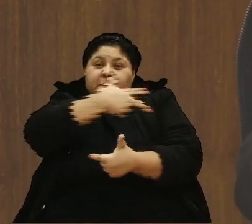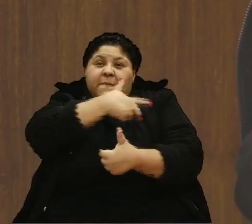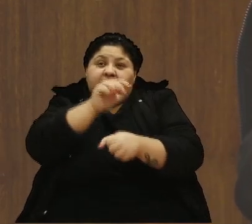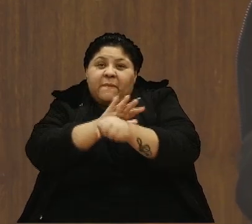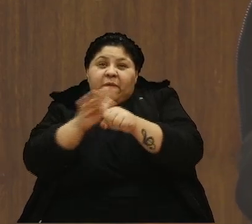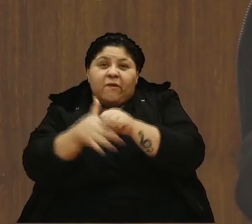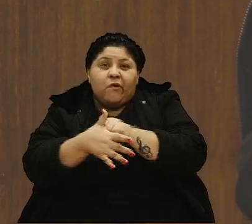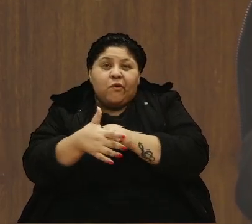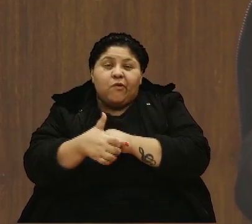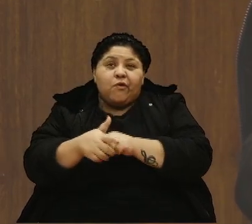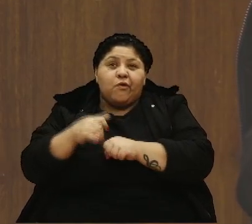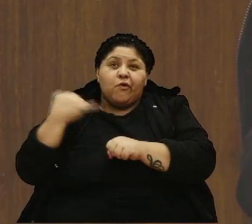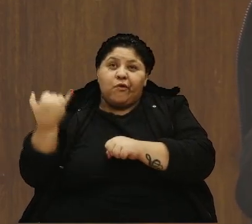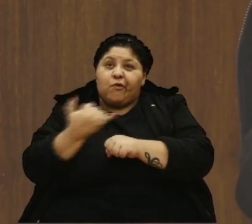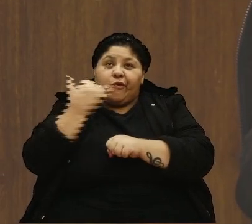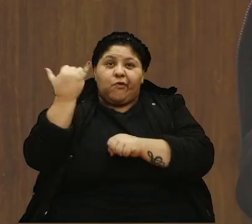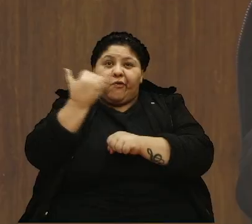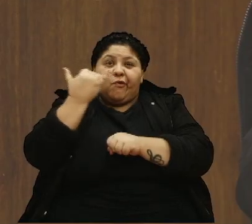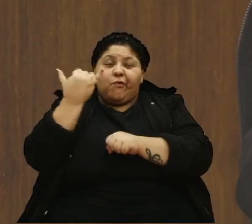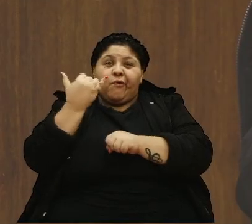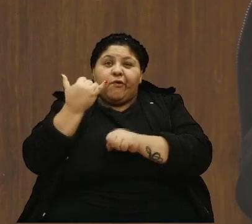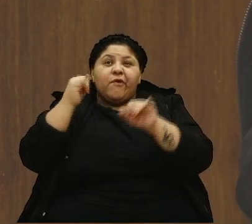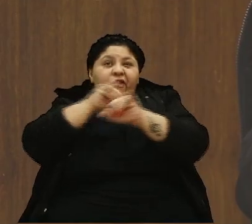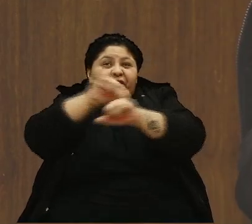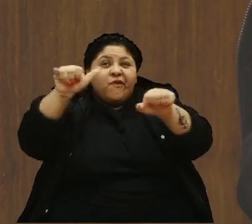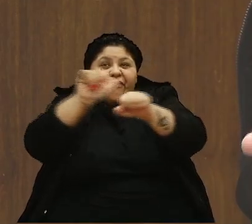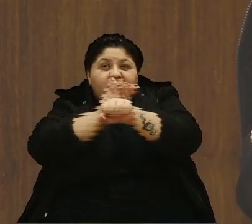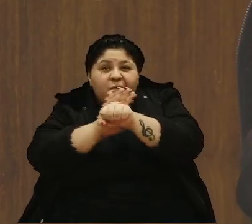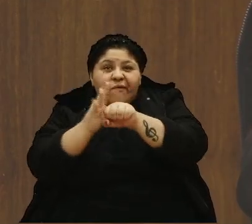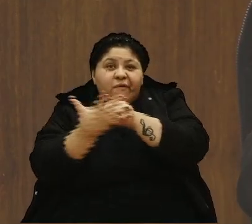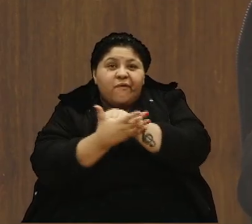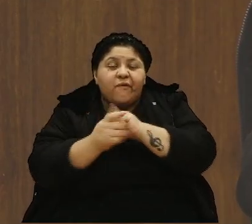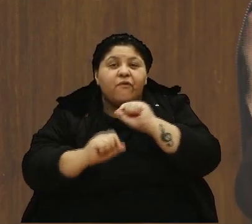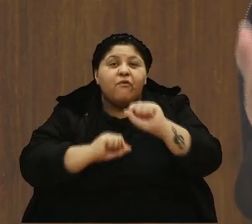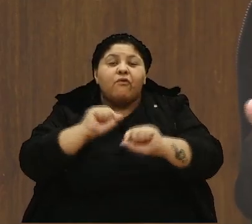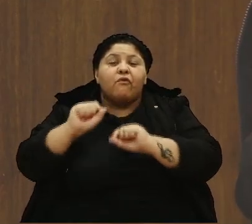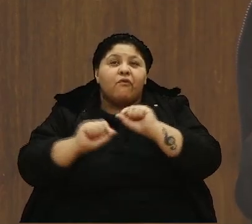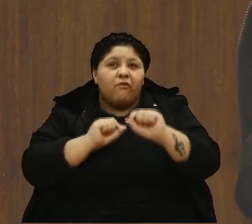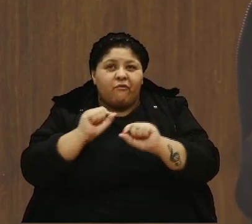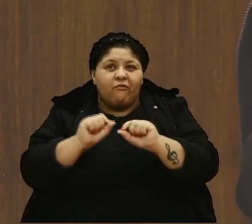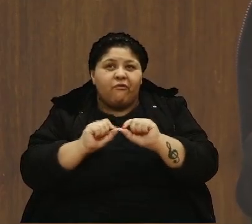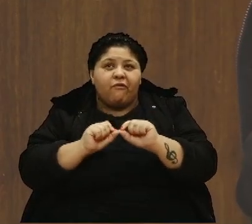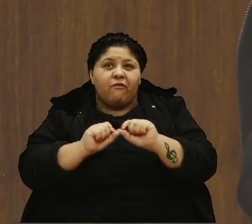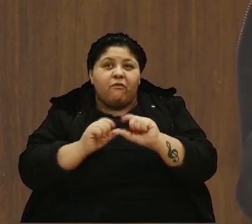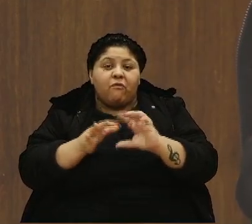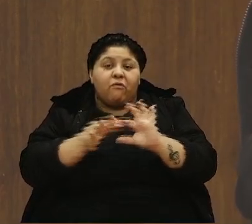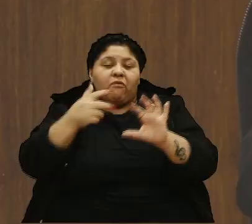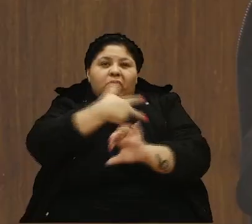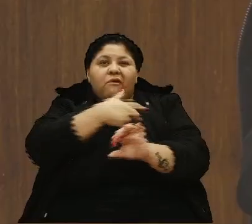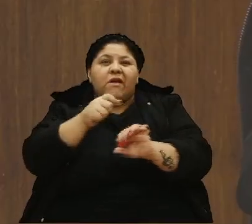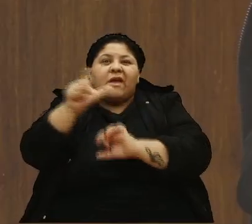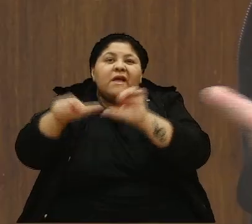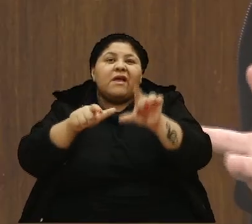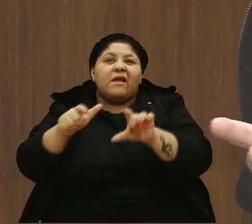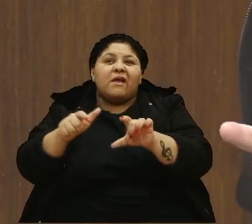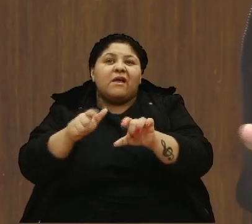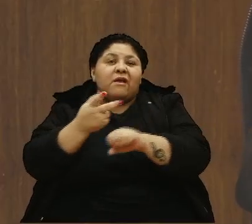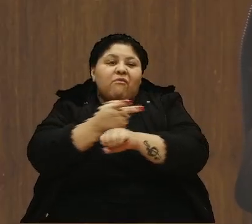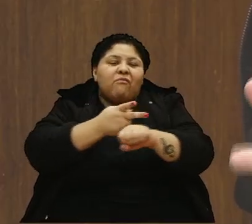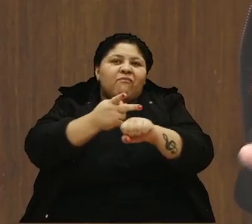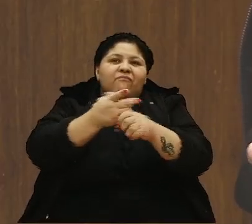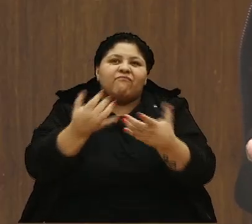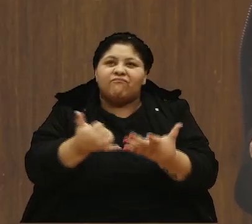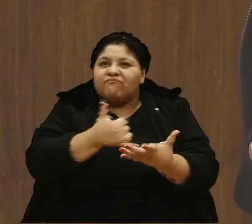conseguisse ampliar a cobertura vacinal do Covid também, e com a disponibilização dessas vacinas, porque as pessoas estão procurando e,